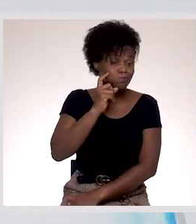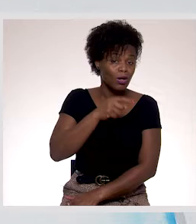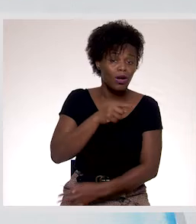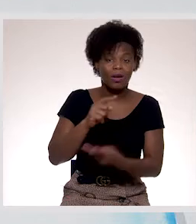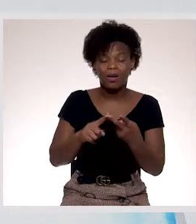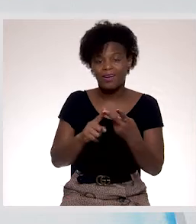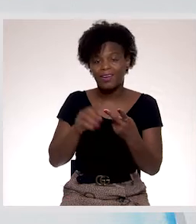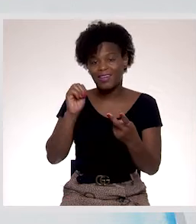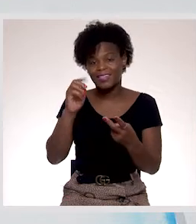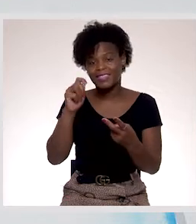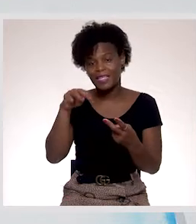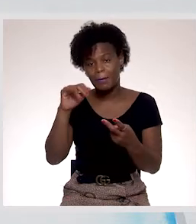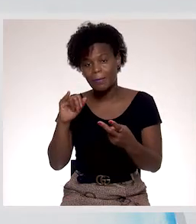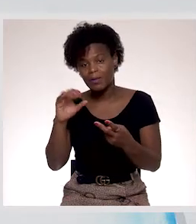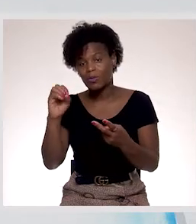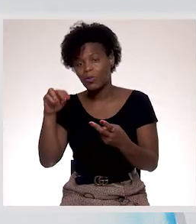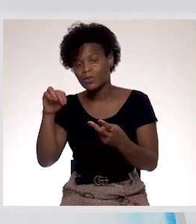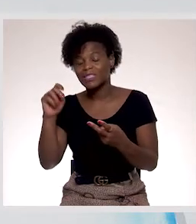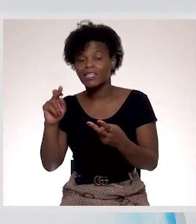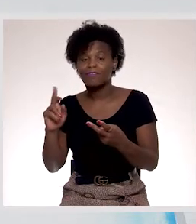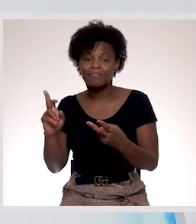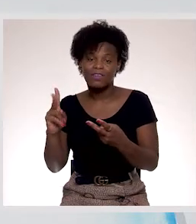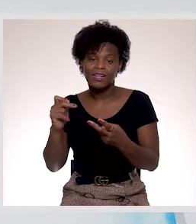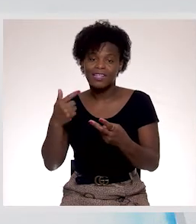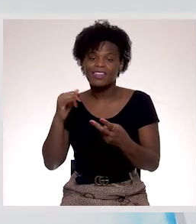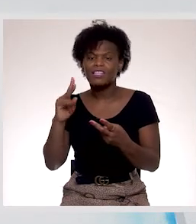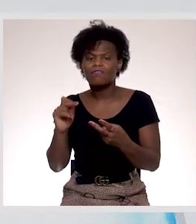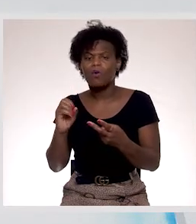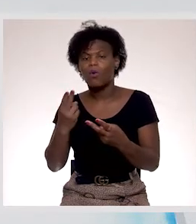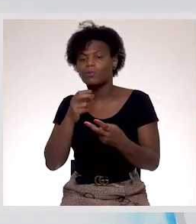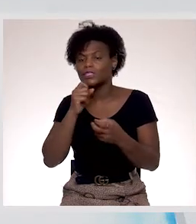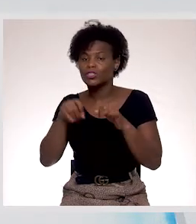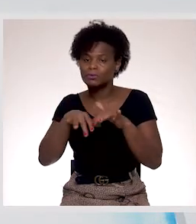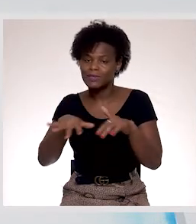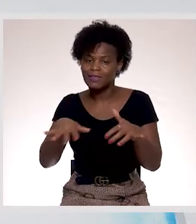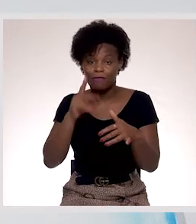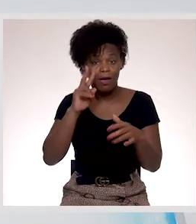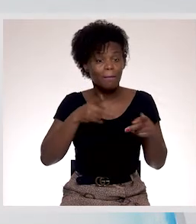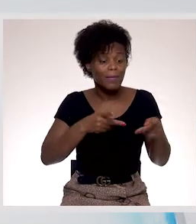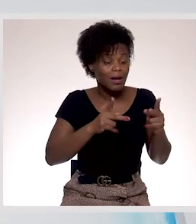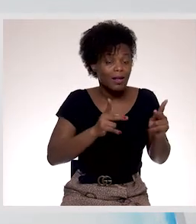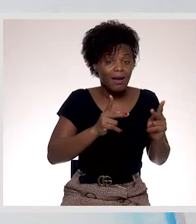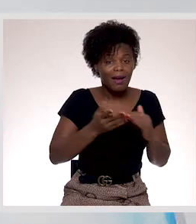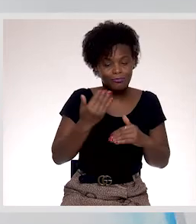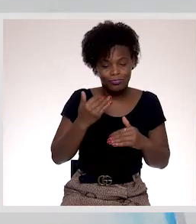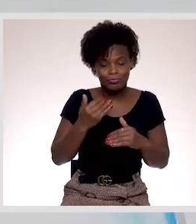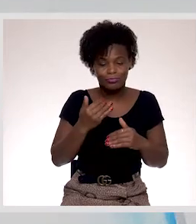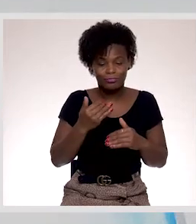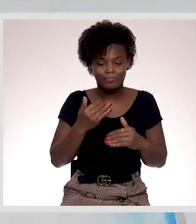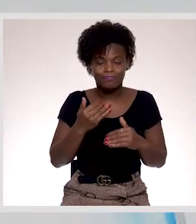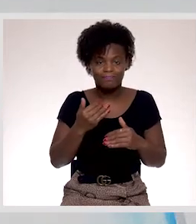ou será que é a hipótese semi-conservativa ou então a dispersiva? Vamos ver através do mecanismo que foi